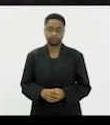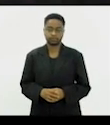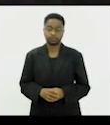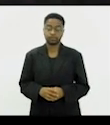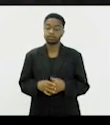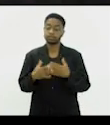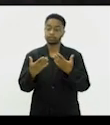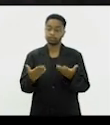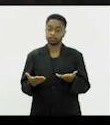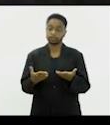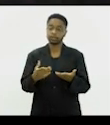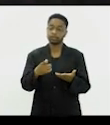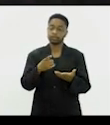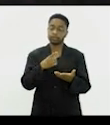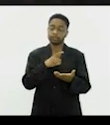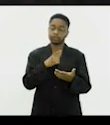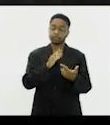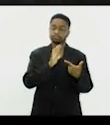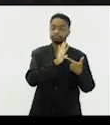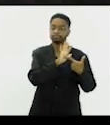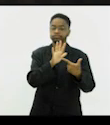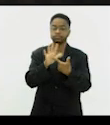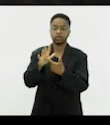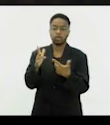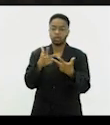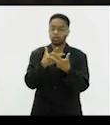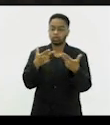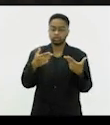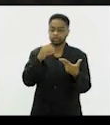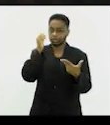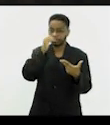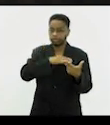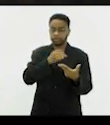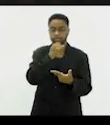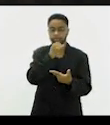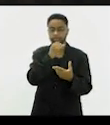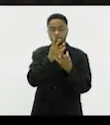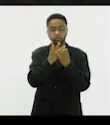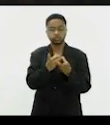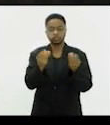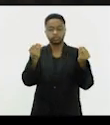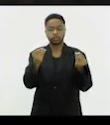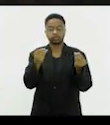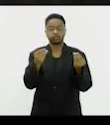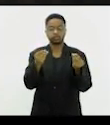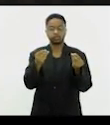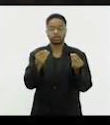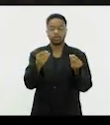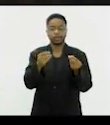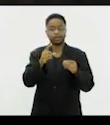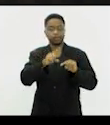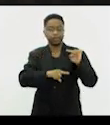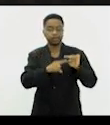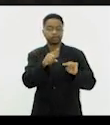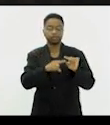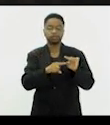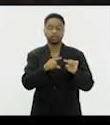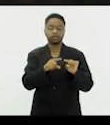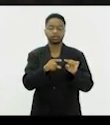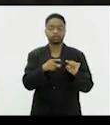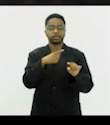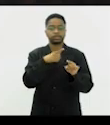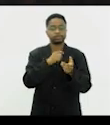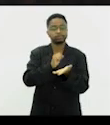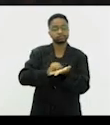cenas absolutamente ridículas, como a do sumiço dos móveis, que ensejaram gasto